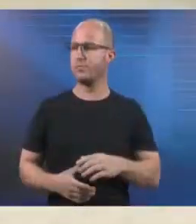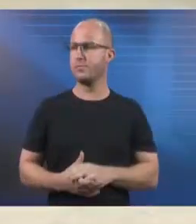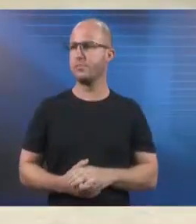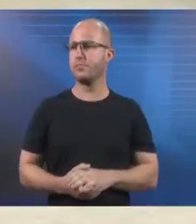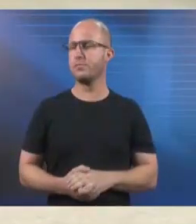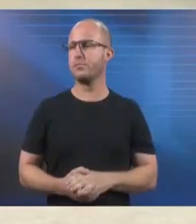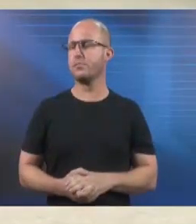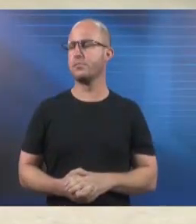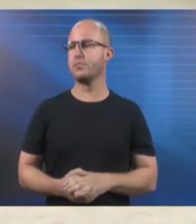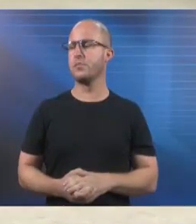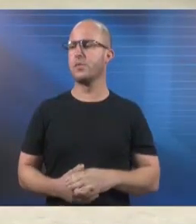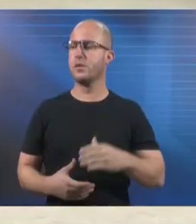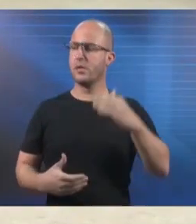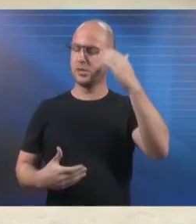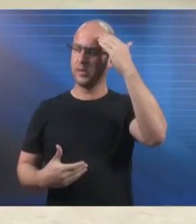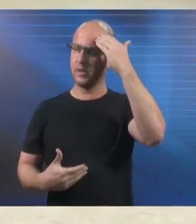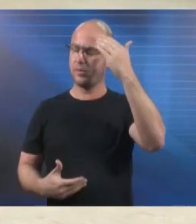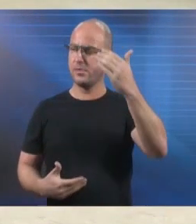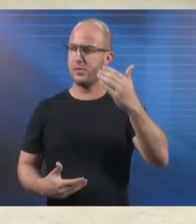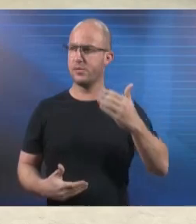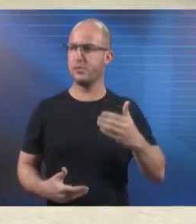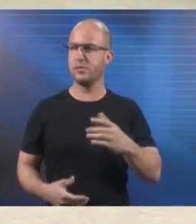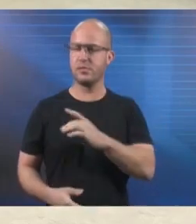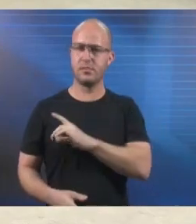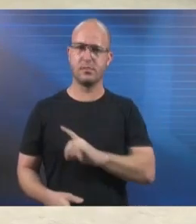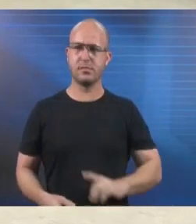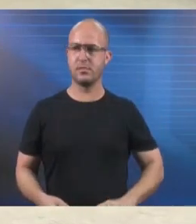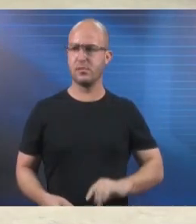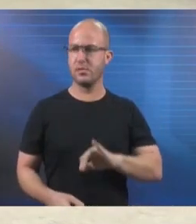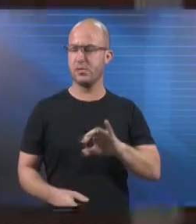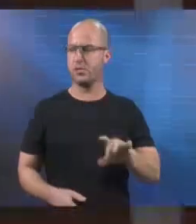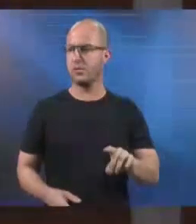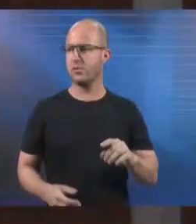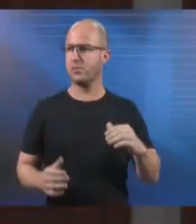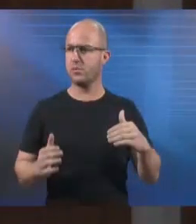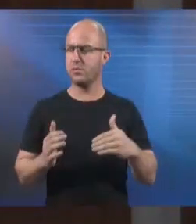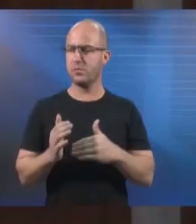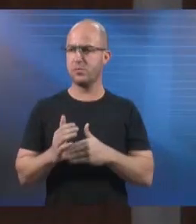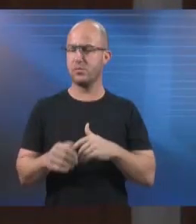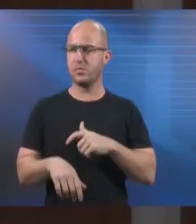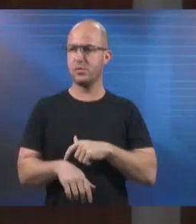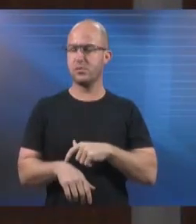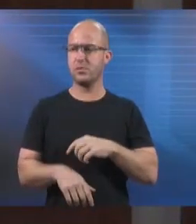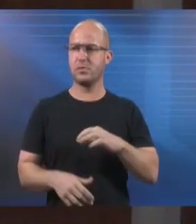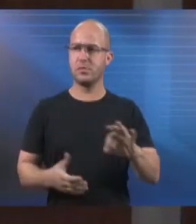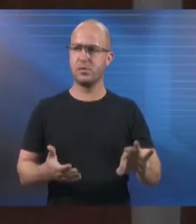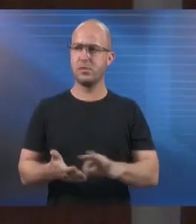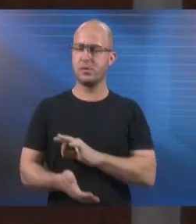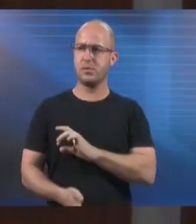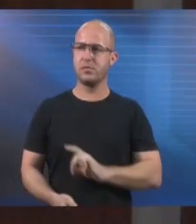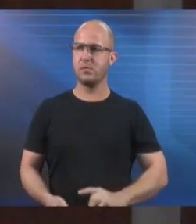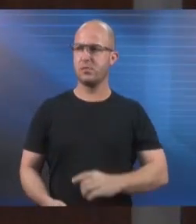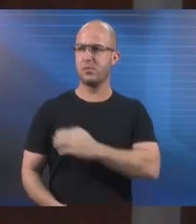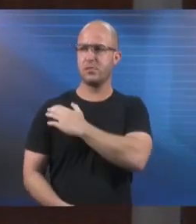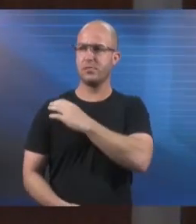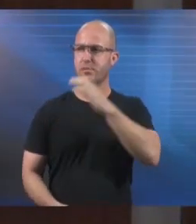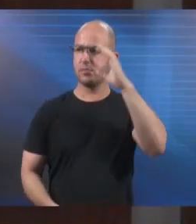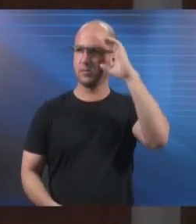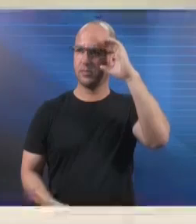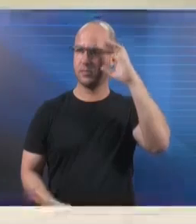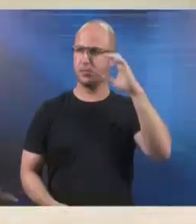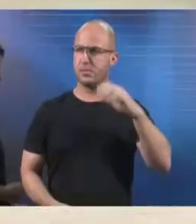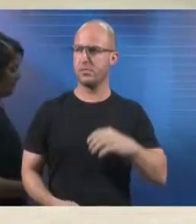tiranicamente agradecer as palavras do deputado Jé dias o último orador inscrito Deputado Coronel zivido